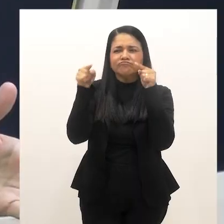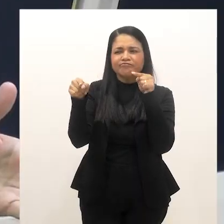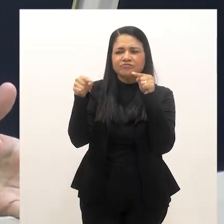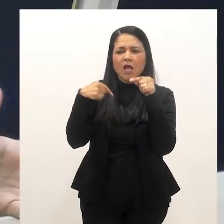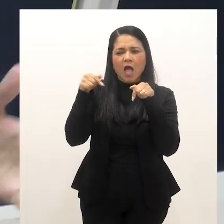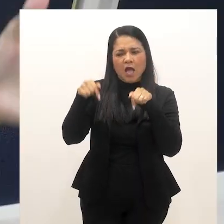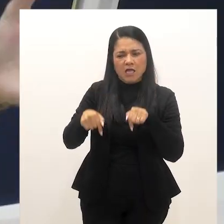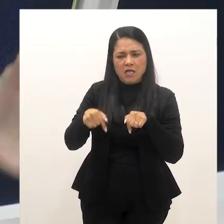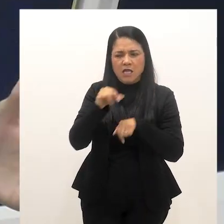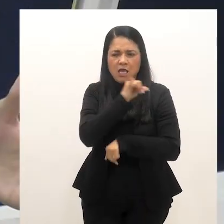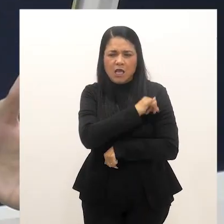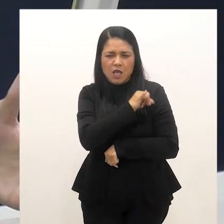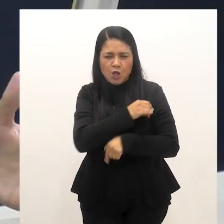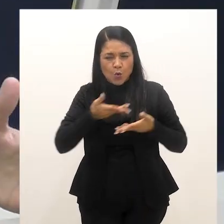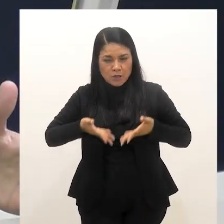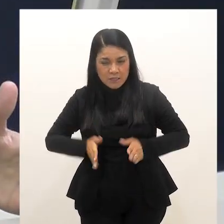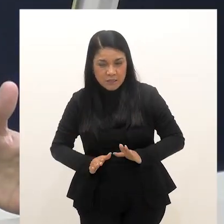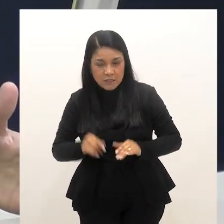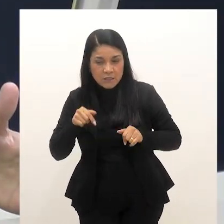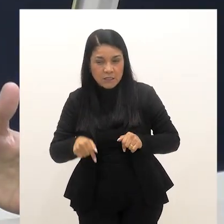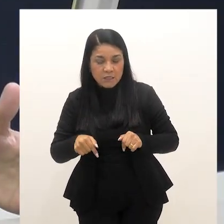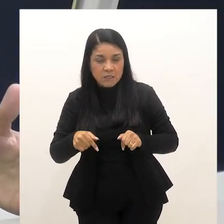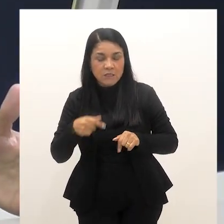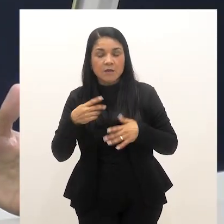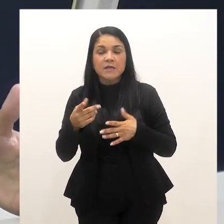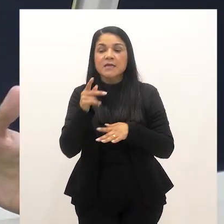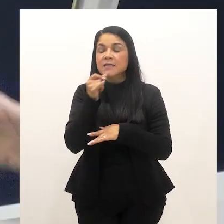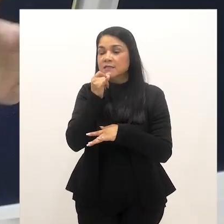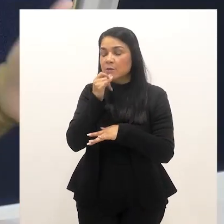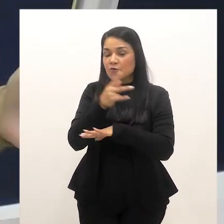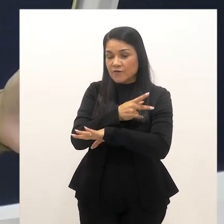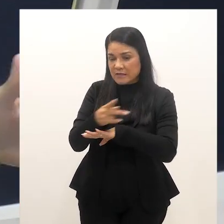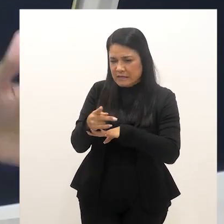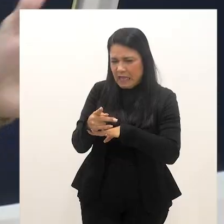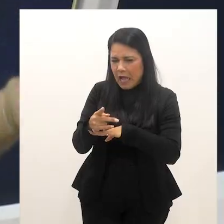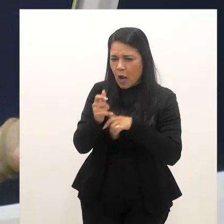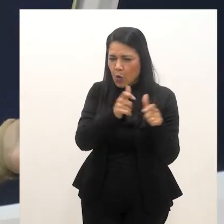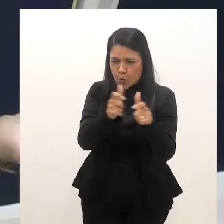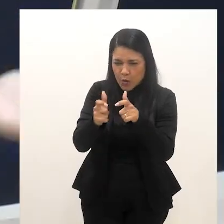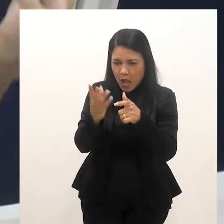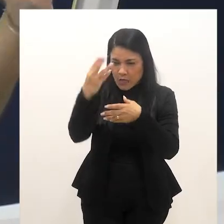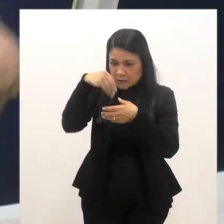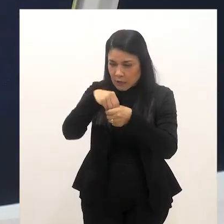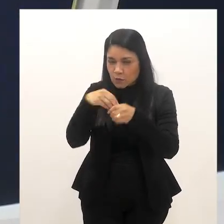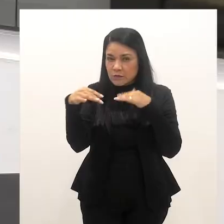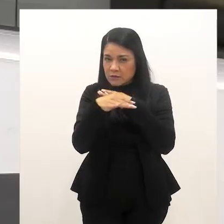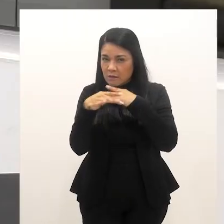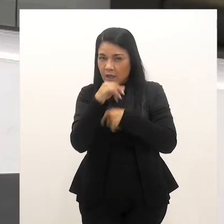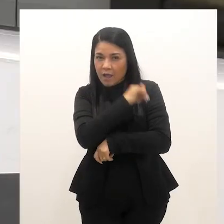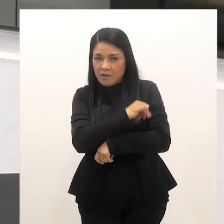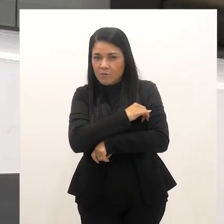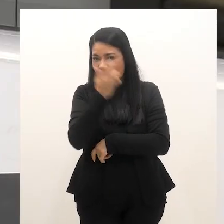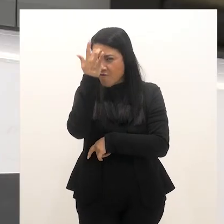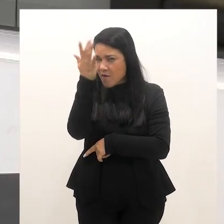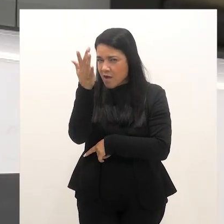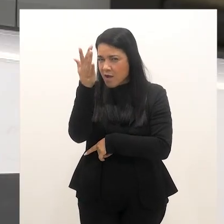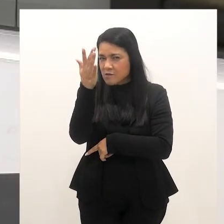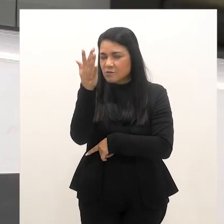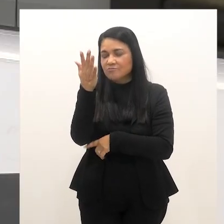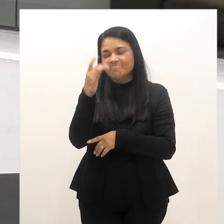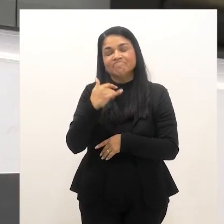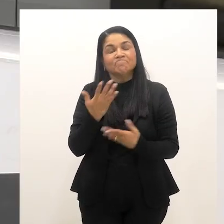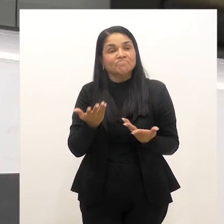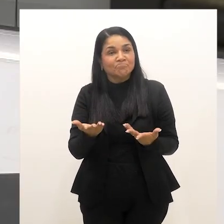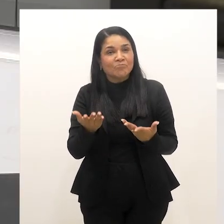Rio. Porque eu sou daqui. Se eu quisesse visitar os lugares seria mais fácil, porque eu já sou daqui, então é só ir